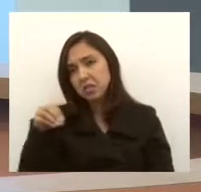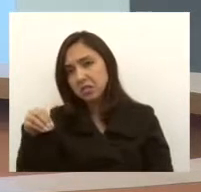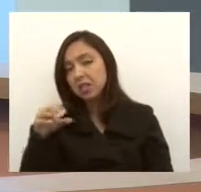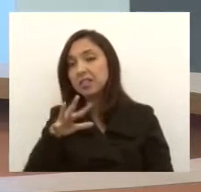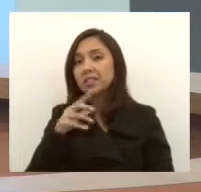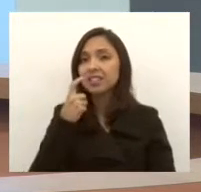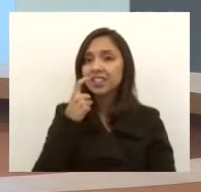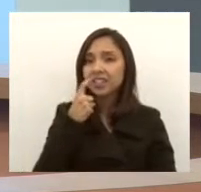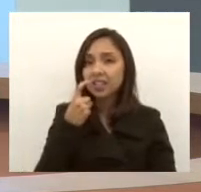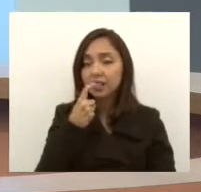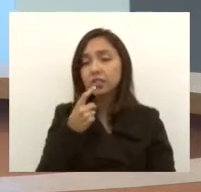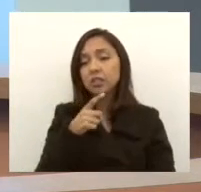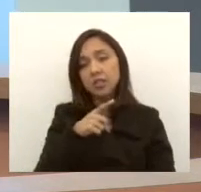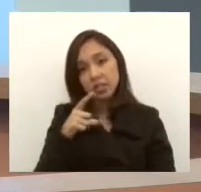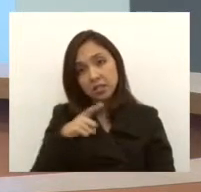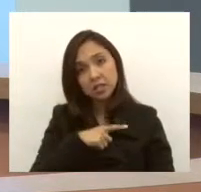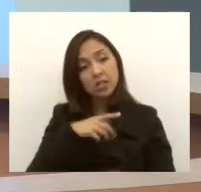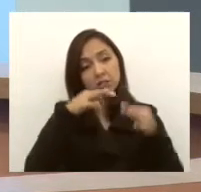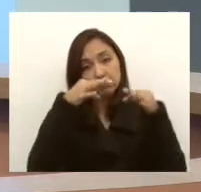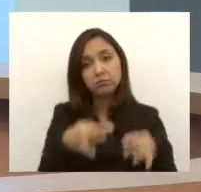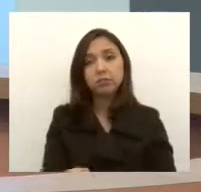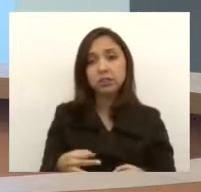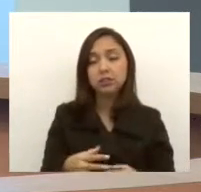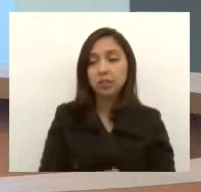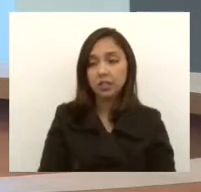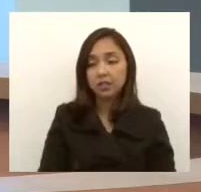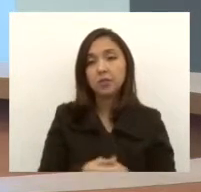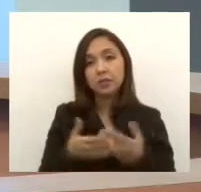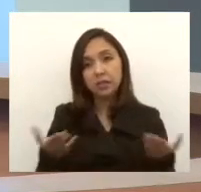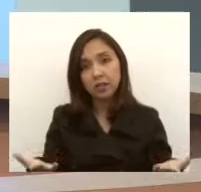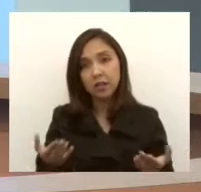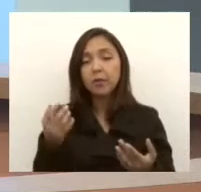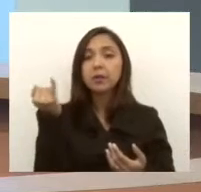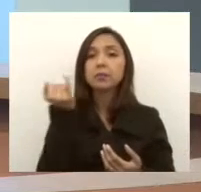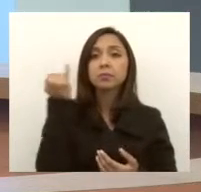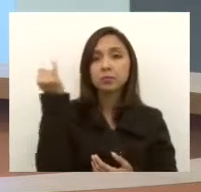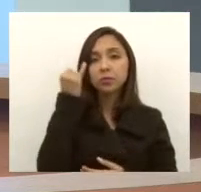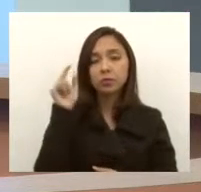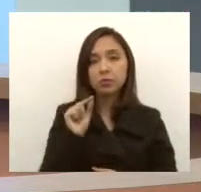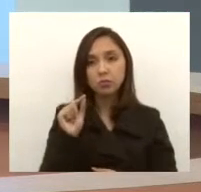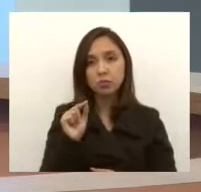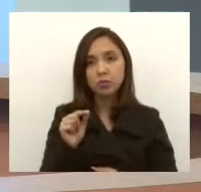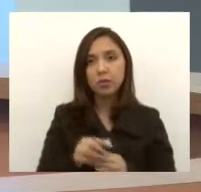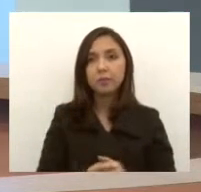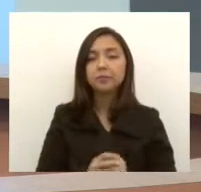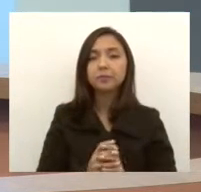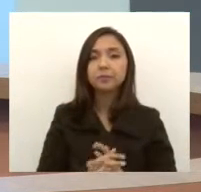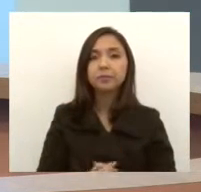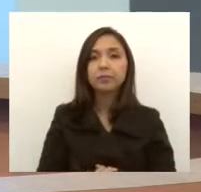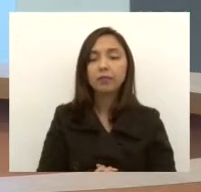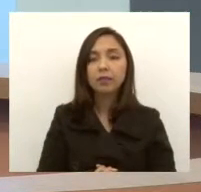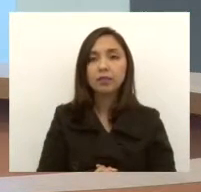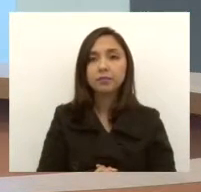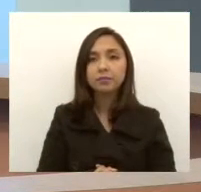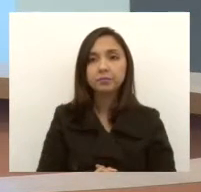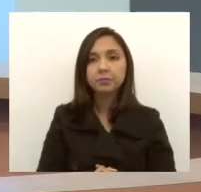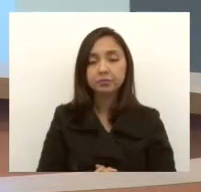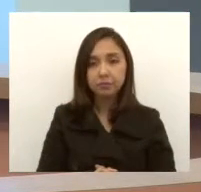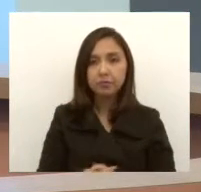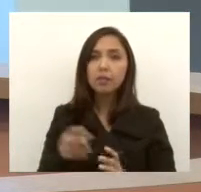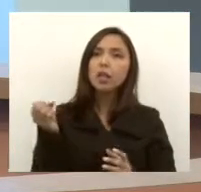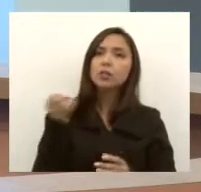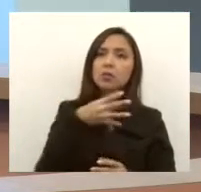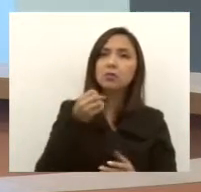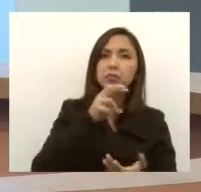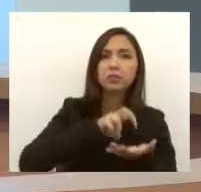cirurgiões dentistas estão na formalidade. Então, para isso é importante que a gente se readeque uma novas